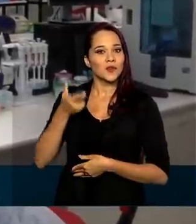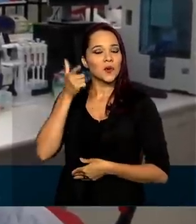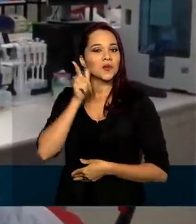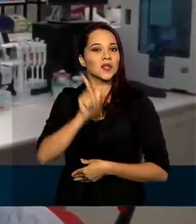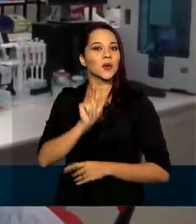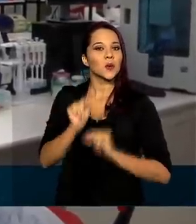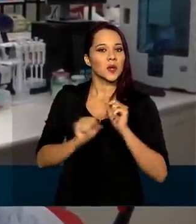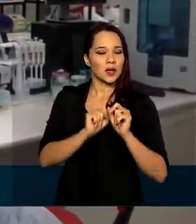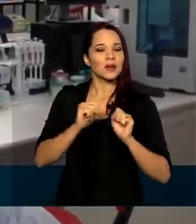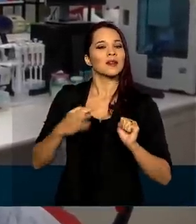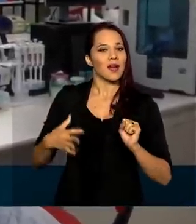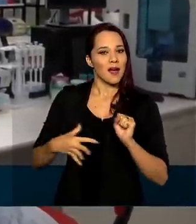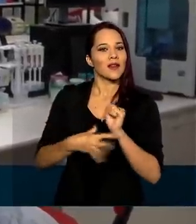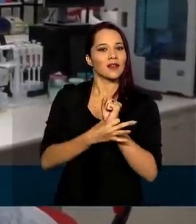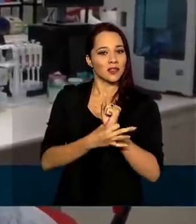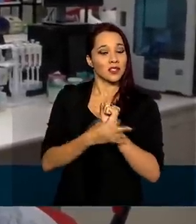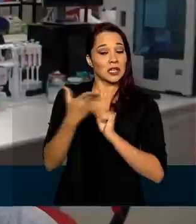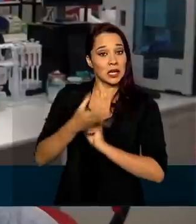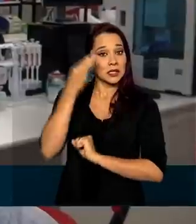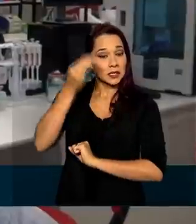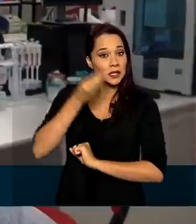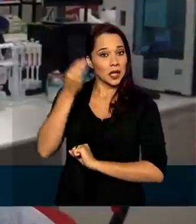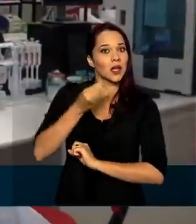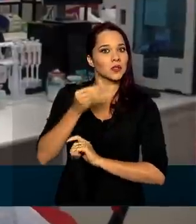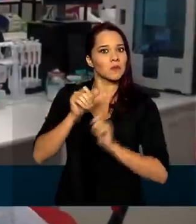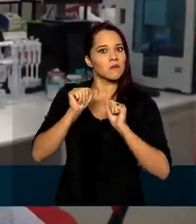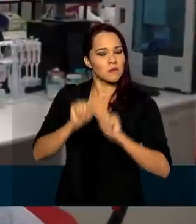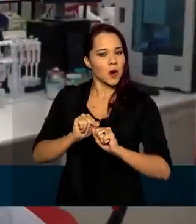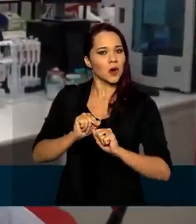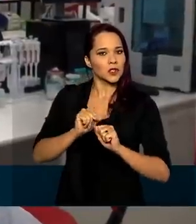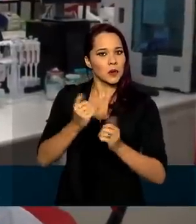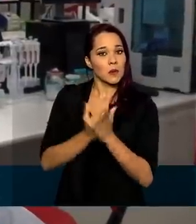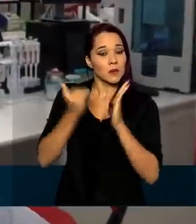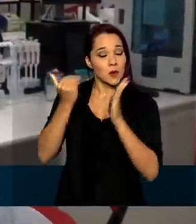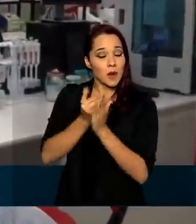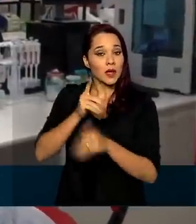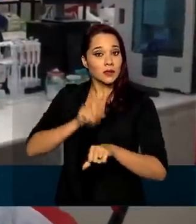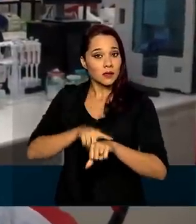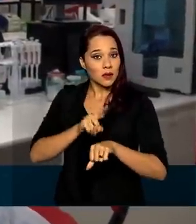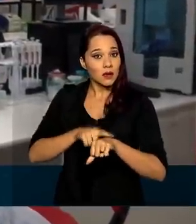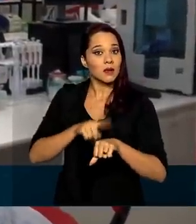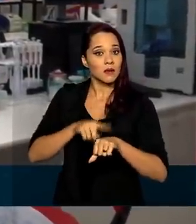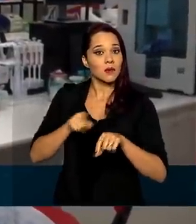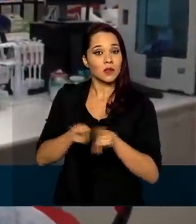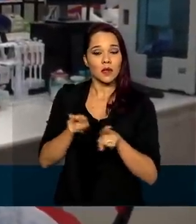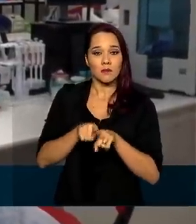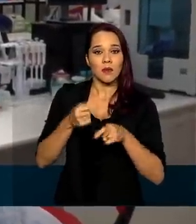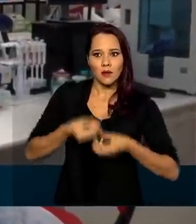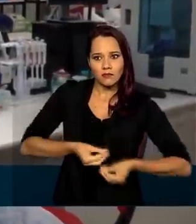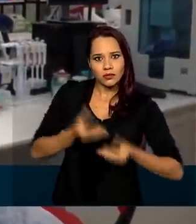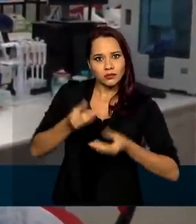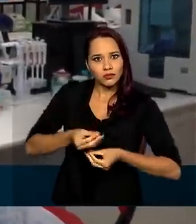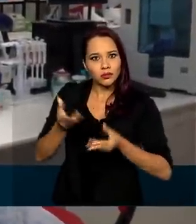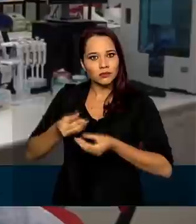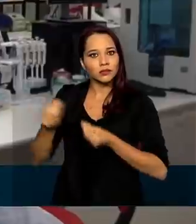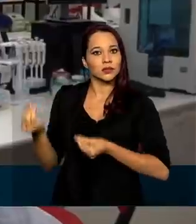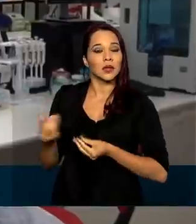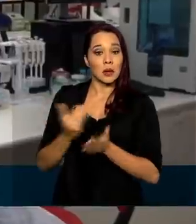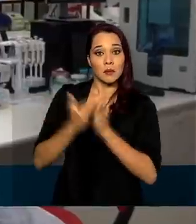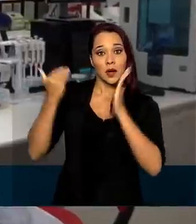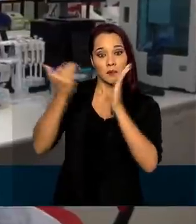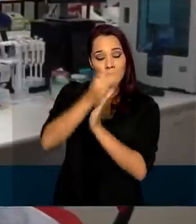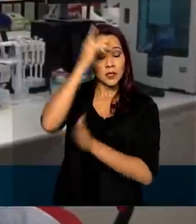consegue garantir que esse teste pode ser suprido por mais tempo e disponibilizado para